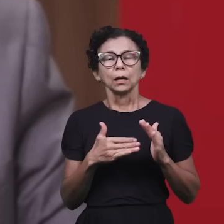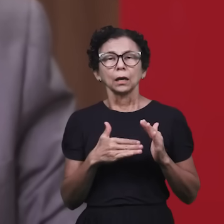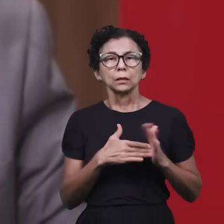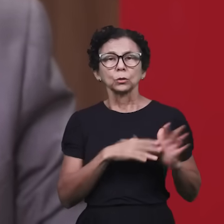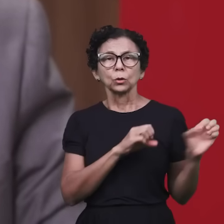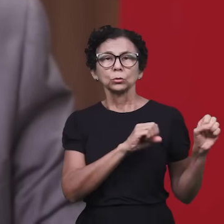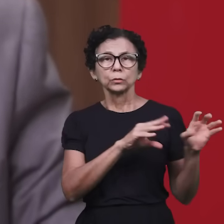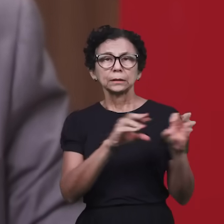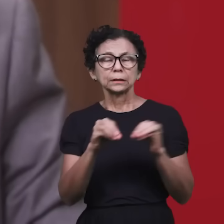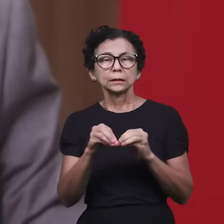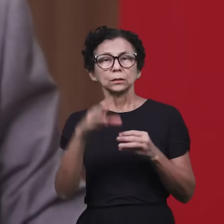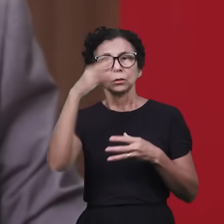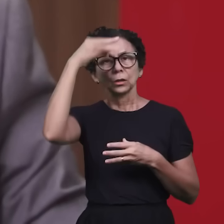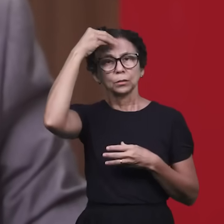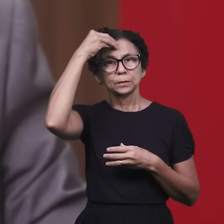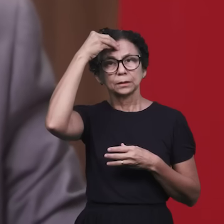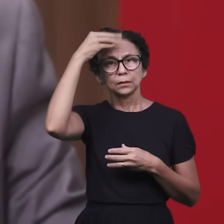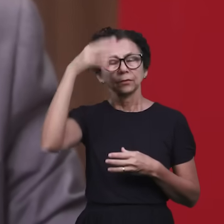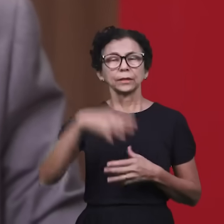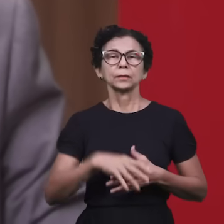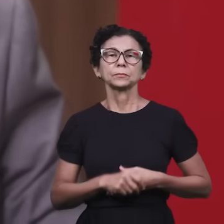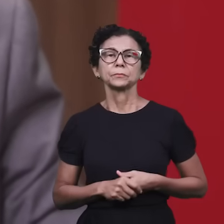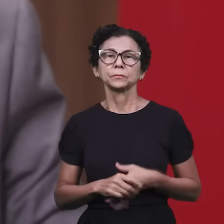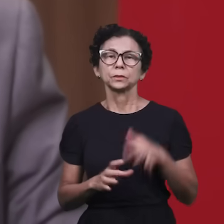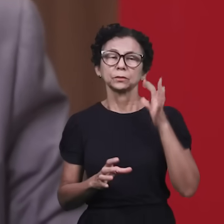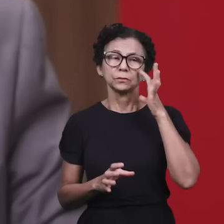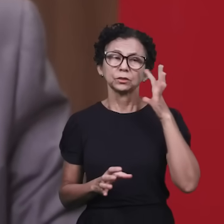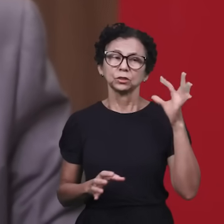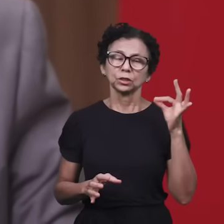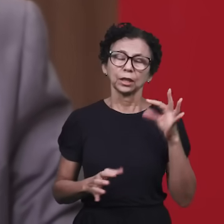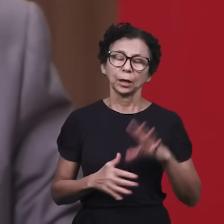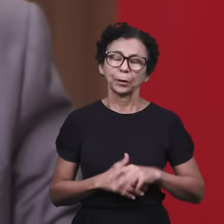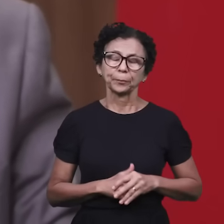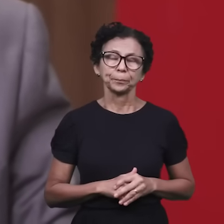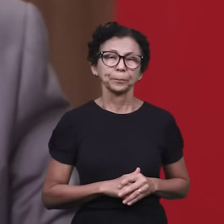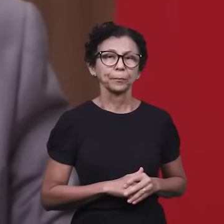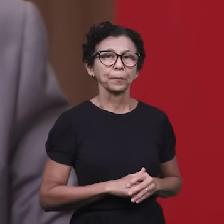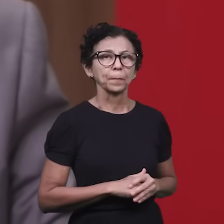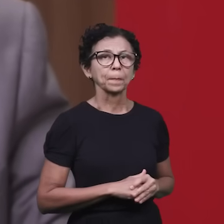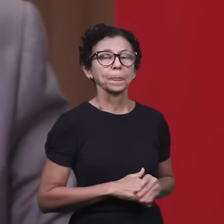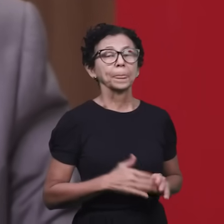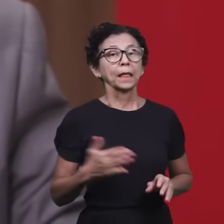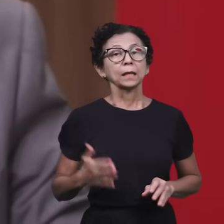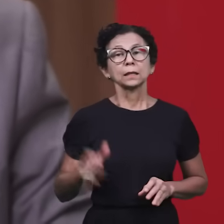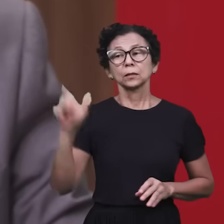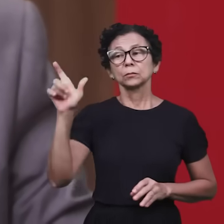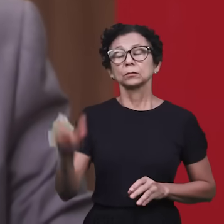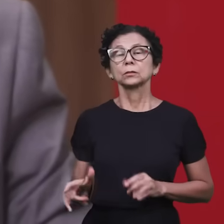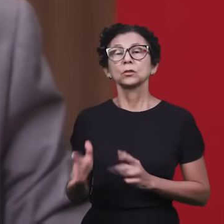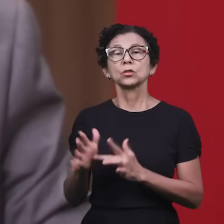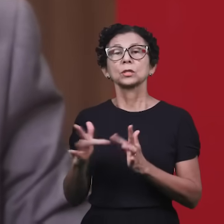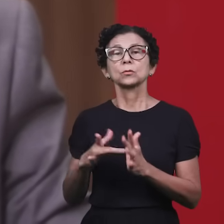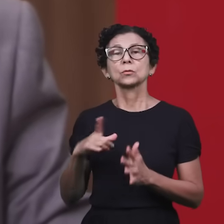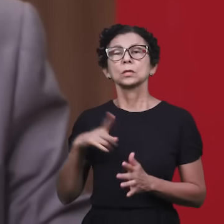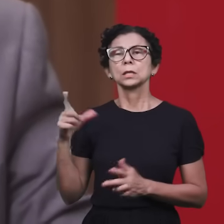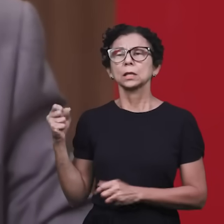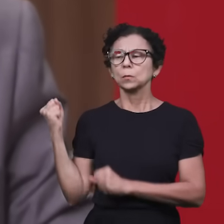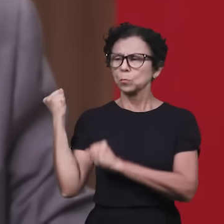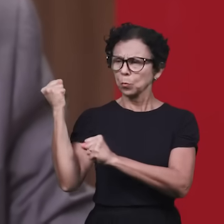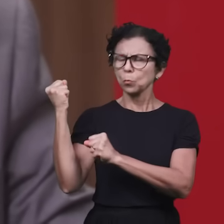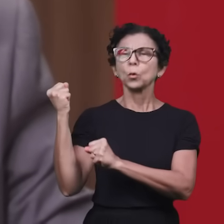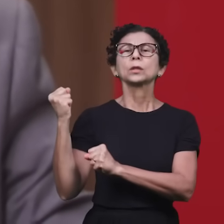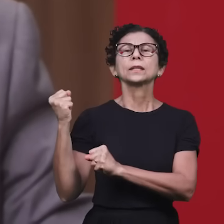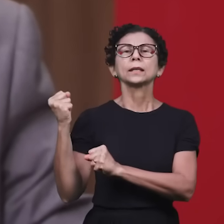investido. Todo o poder me foi dado. Todo o poder foi dado ao Senhor. Então, nessa autoridade, nesse poder, ele determina,